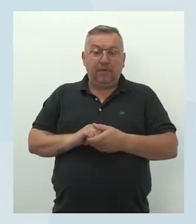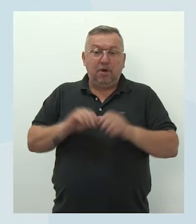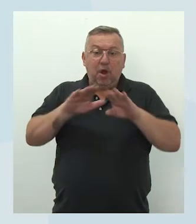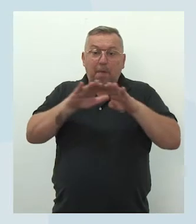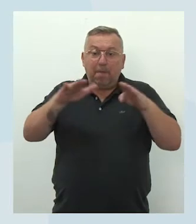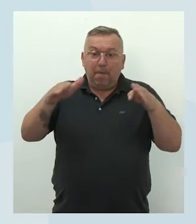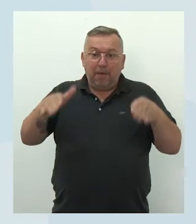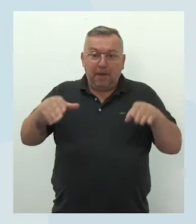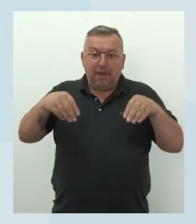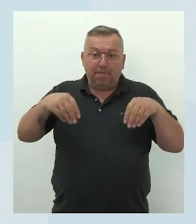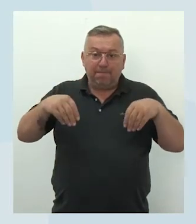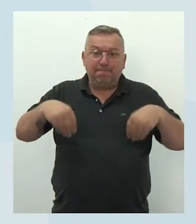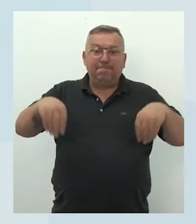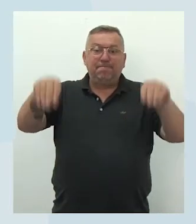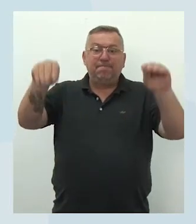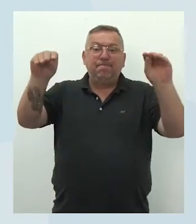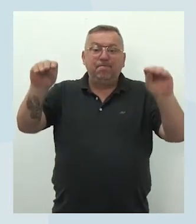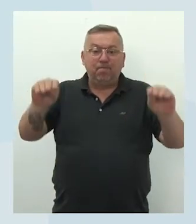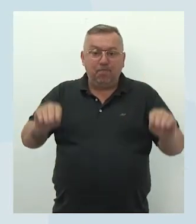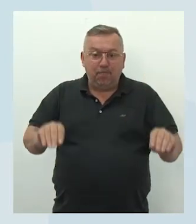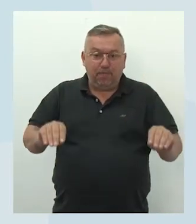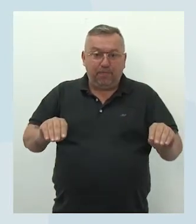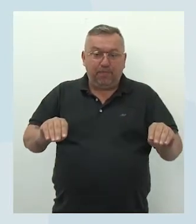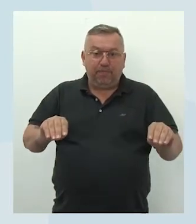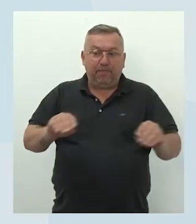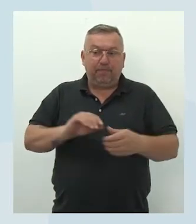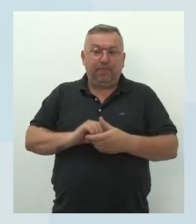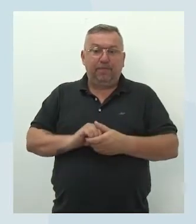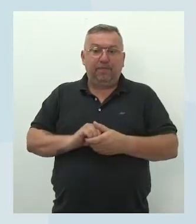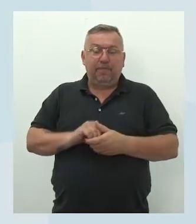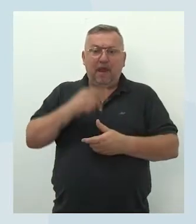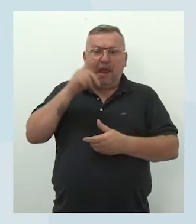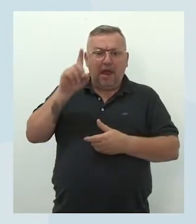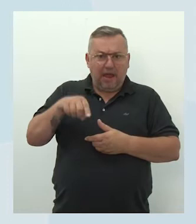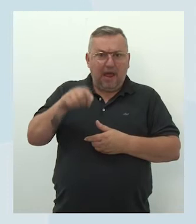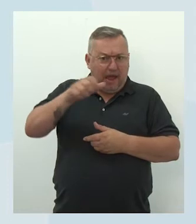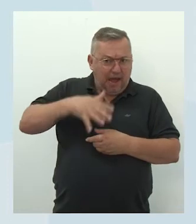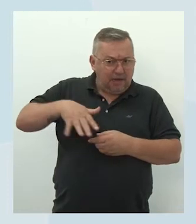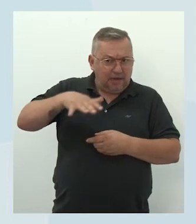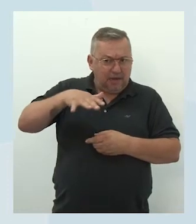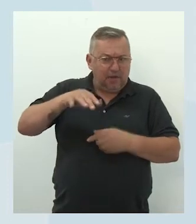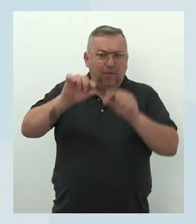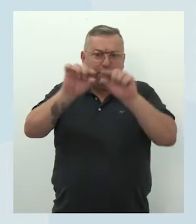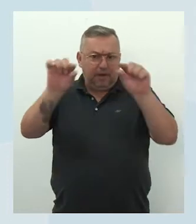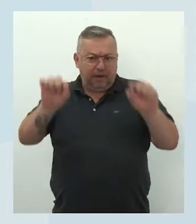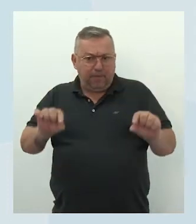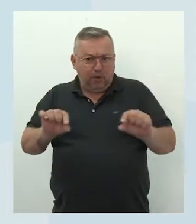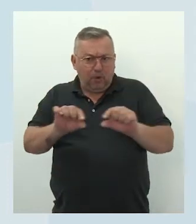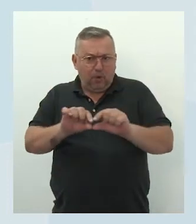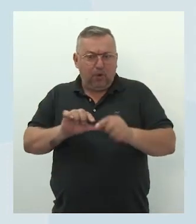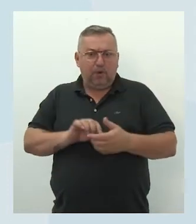Cobrir a mesa com uma toalha. Estamos tratando de área ou